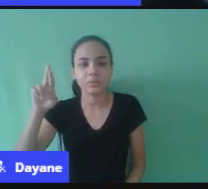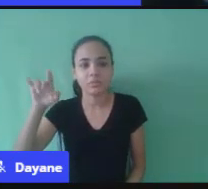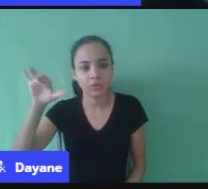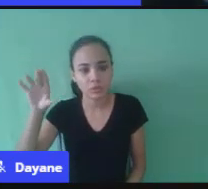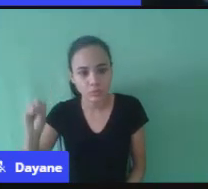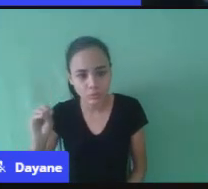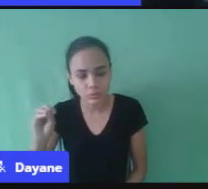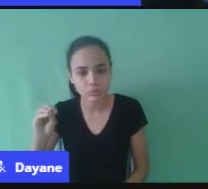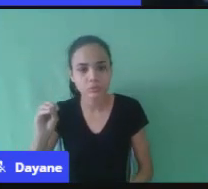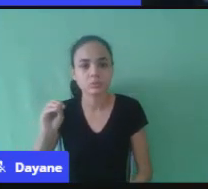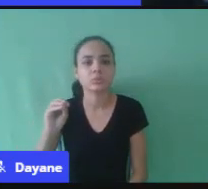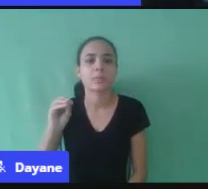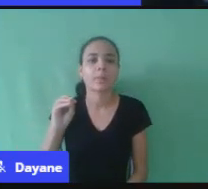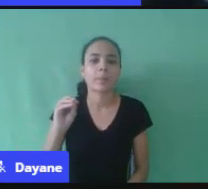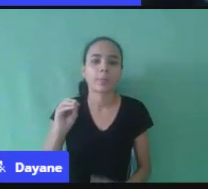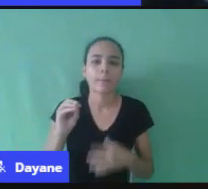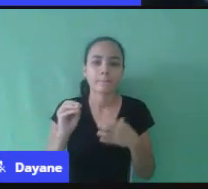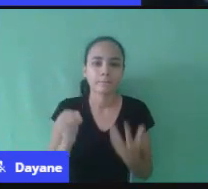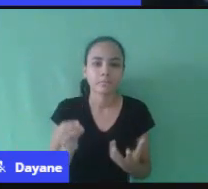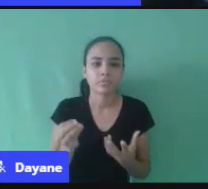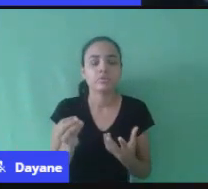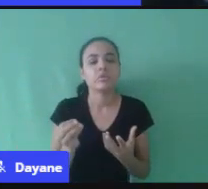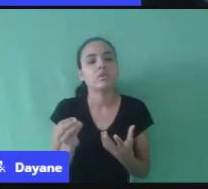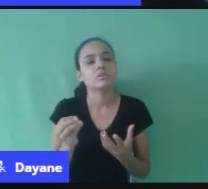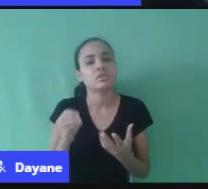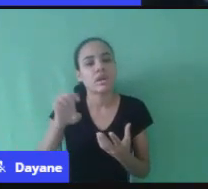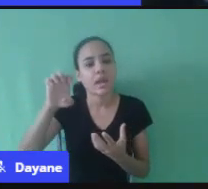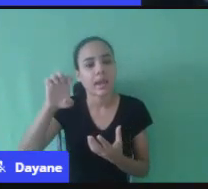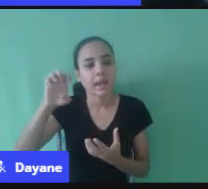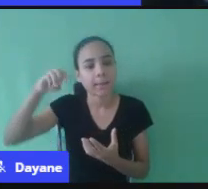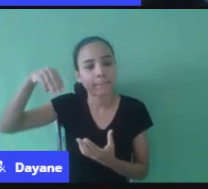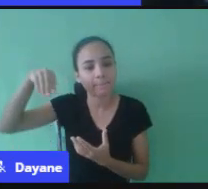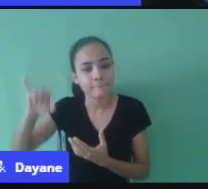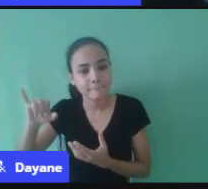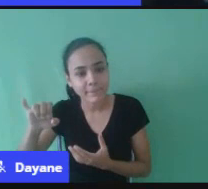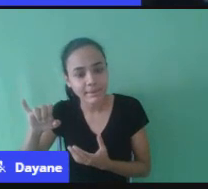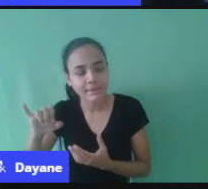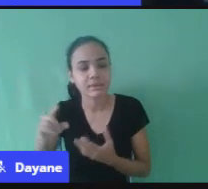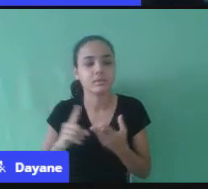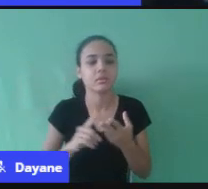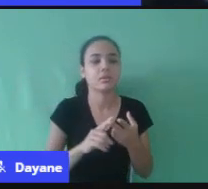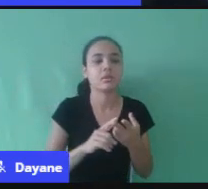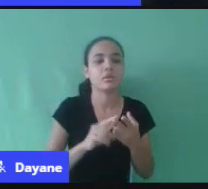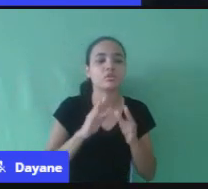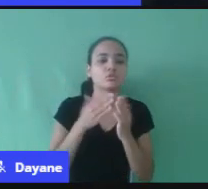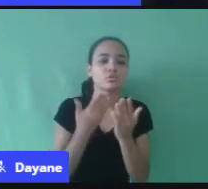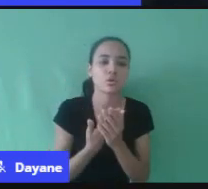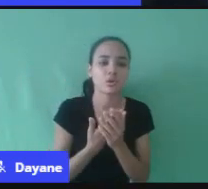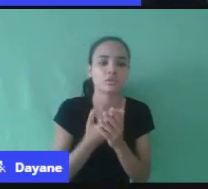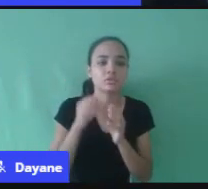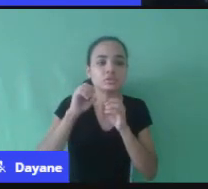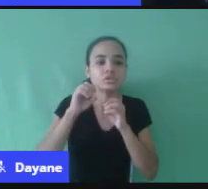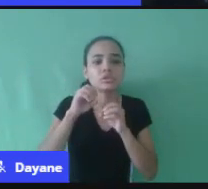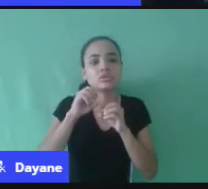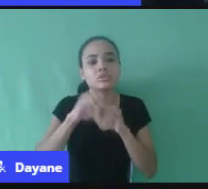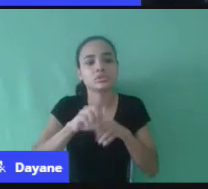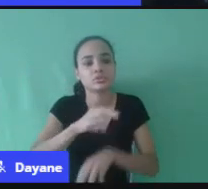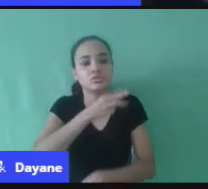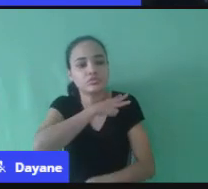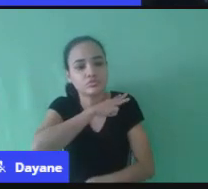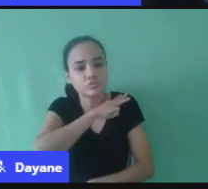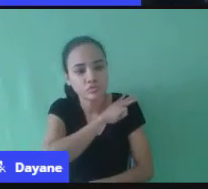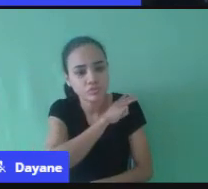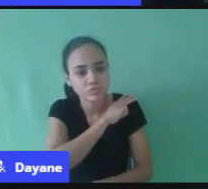até escolas de ensino fundamental, como vão organizar, né, essa mistura, né,